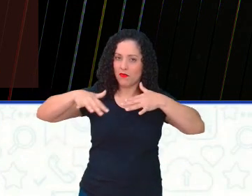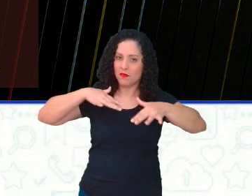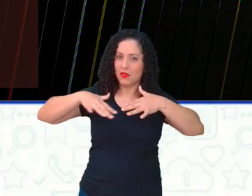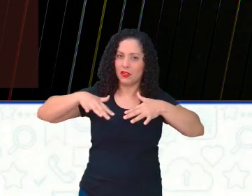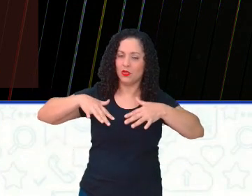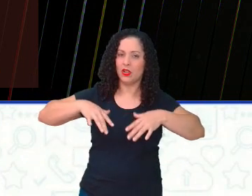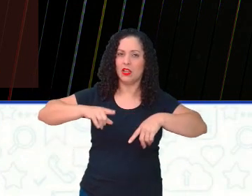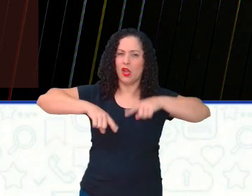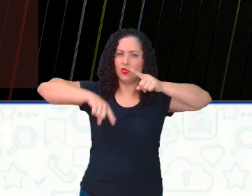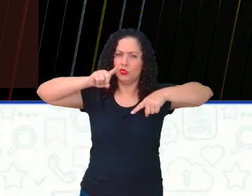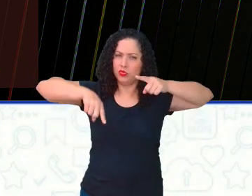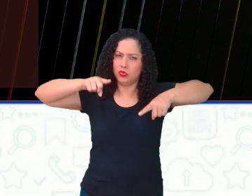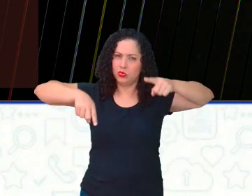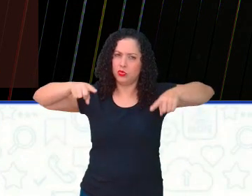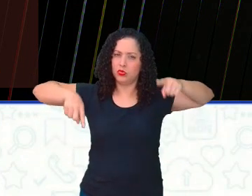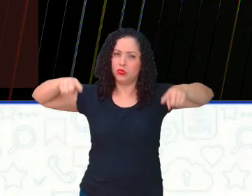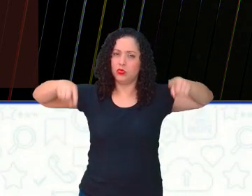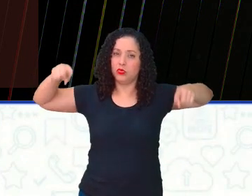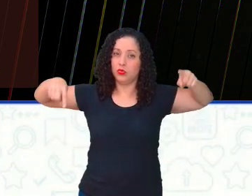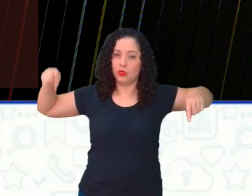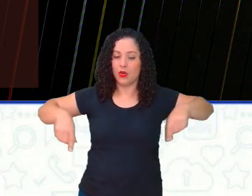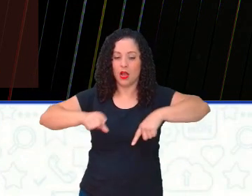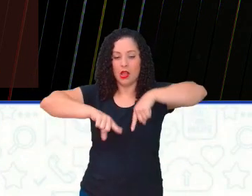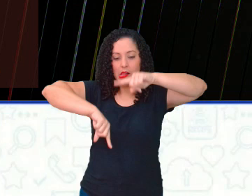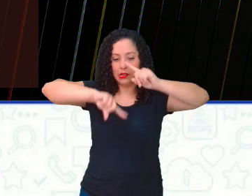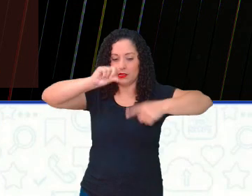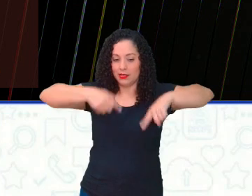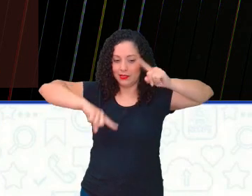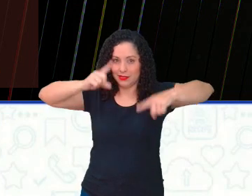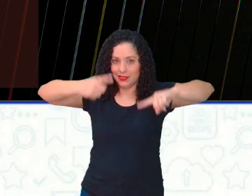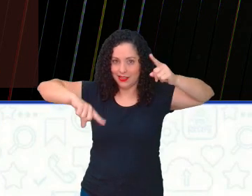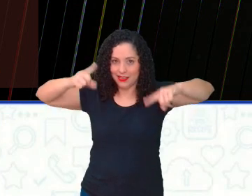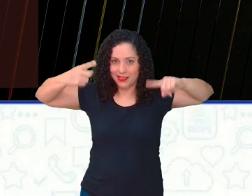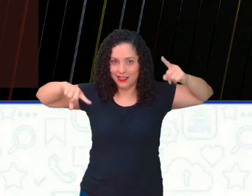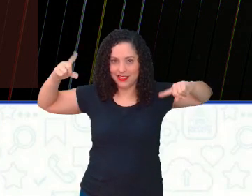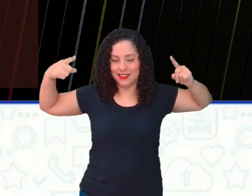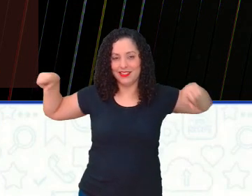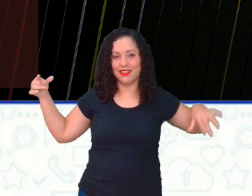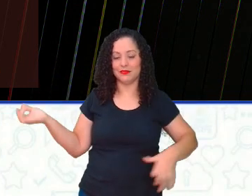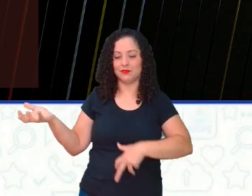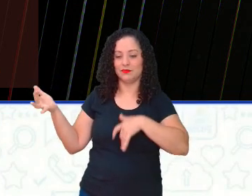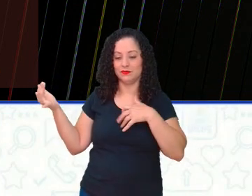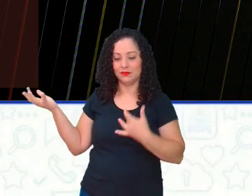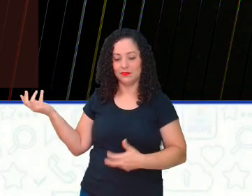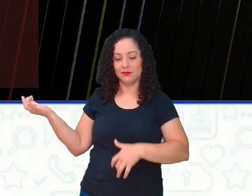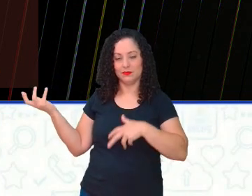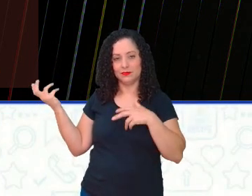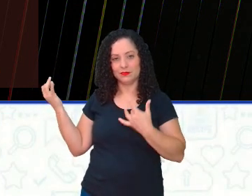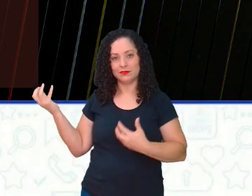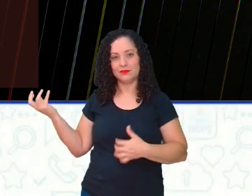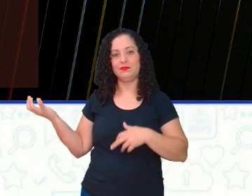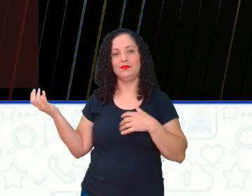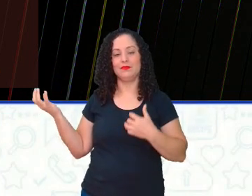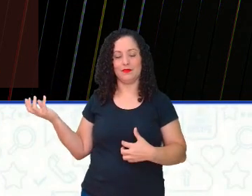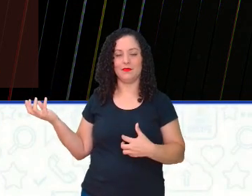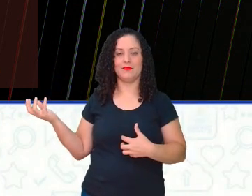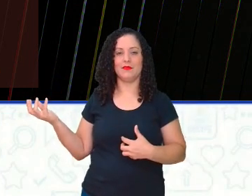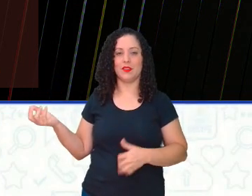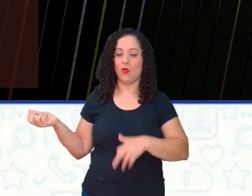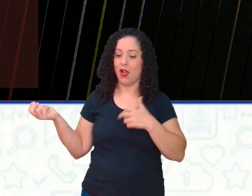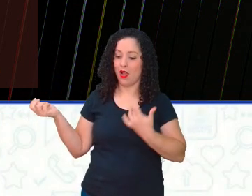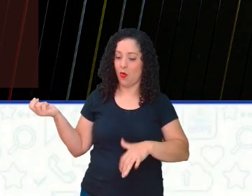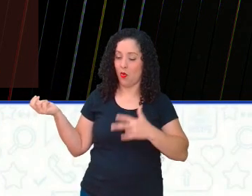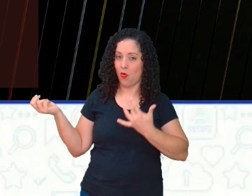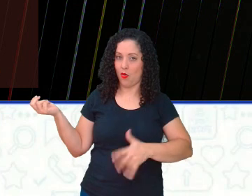né, de sons. Então, a onda vai vibrar numa determinada sequência de frequências. Então, a